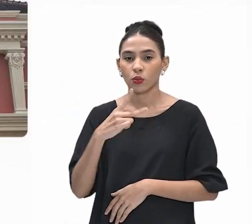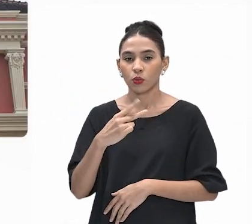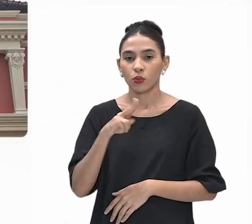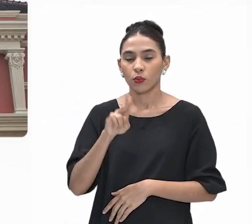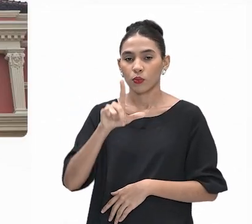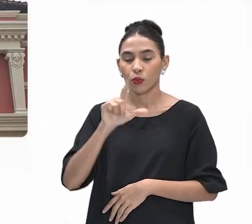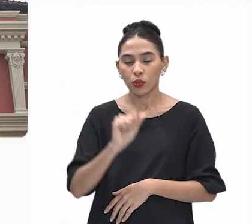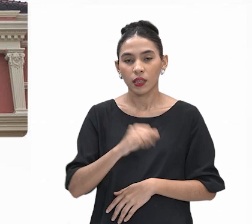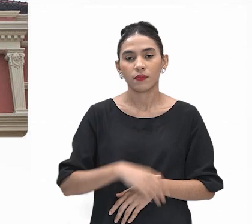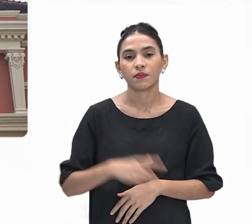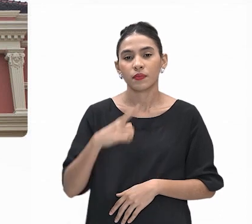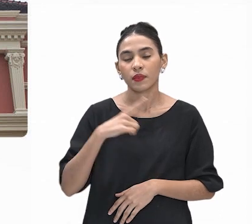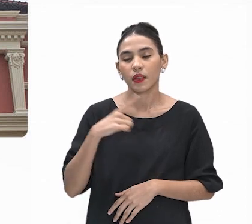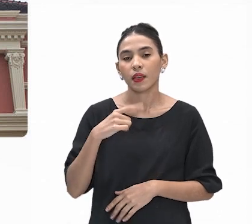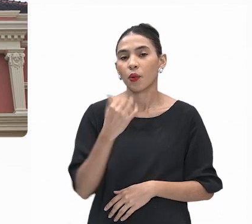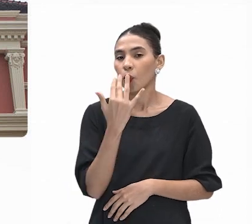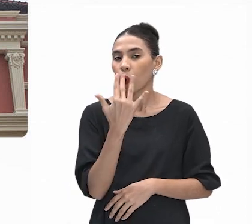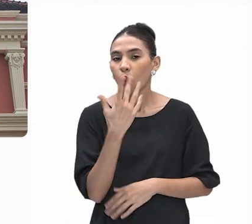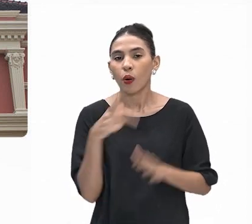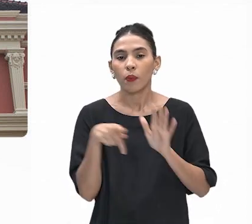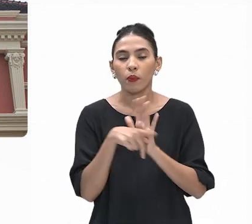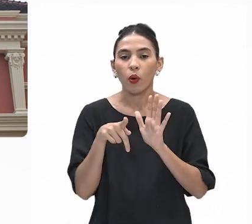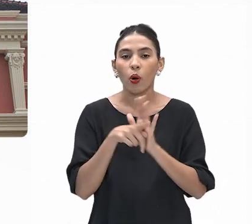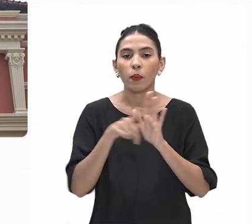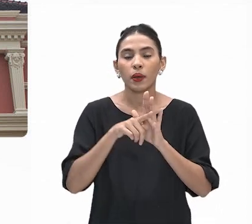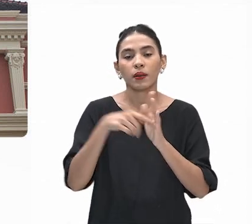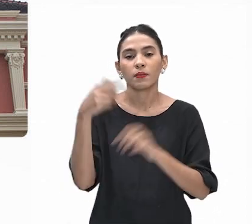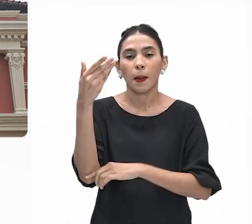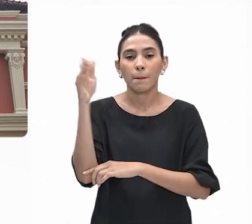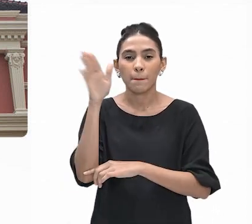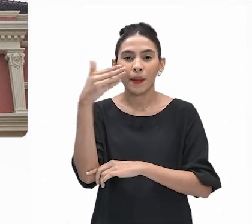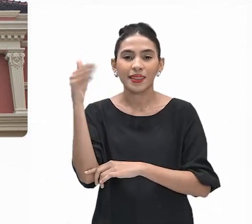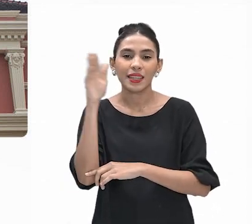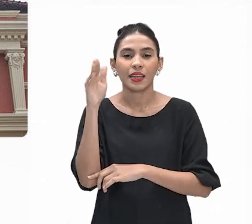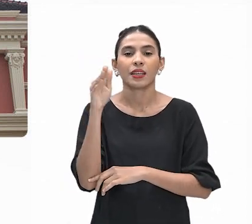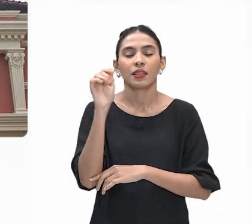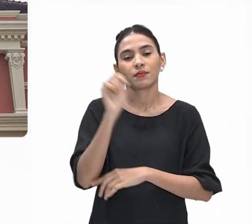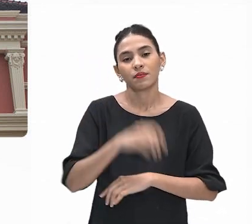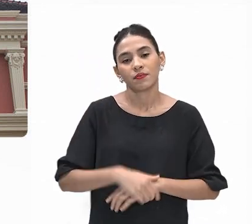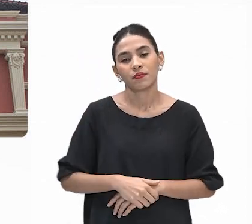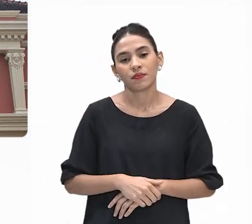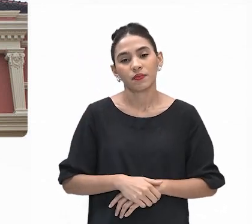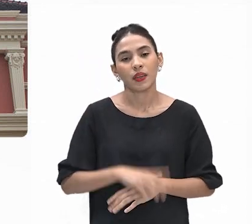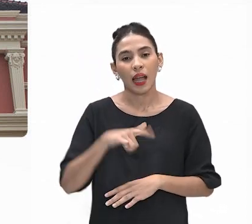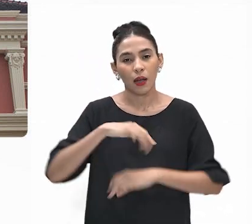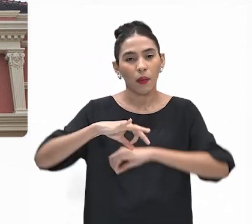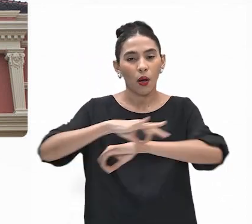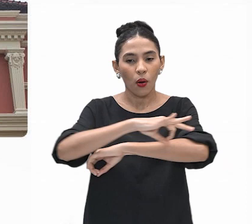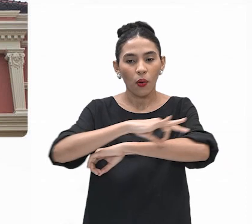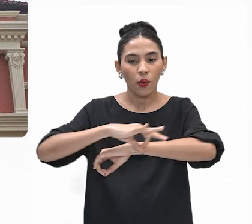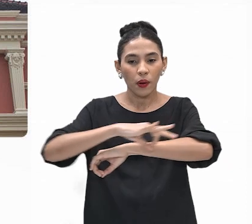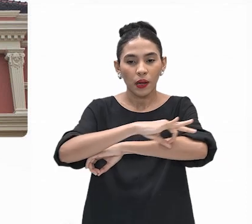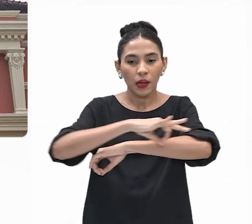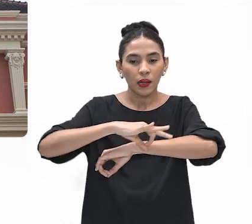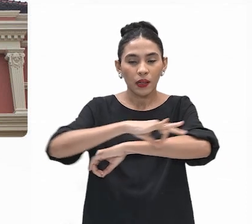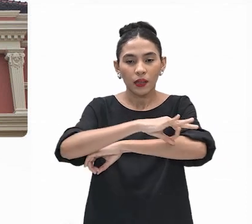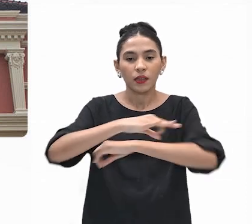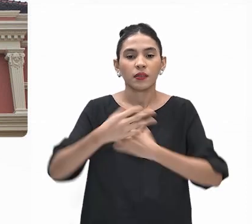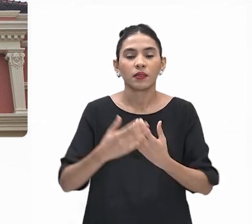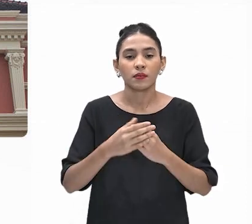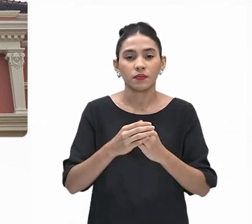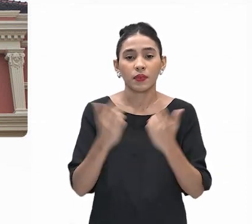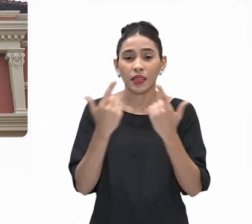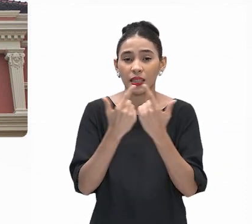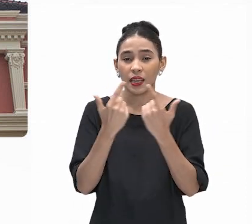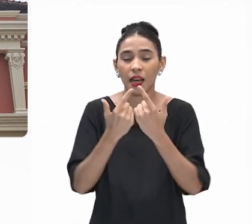da bandeira, não é verdade? Vocês vão ver um pouquinho mais sobre ela. Então, é uma arquitetura, eu sempre digo que a arquitetura do Teatro